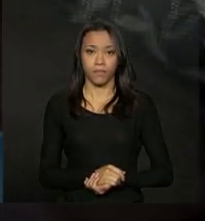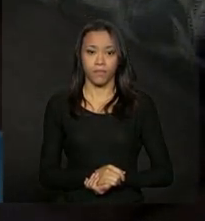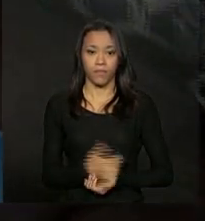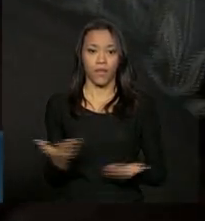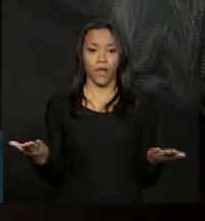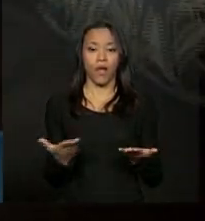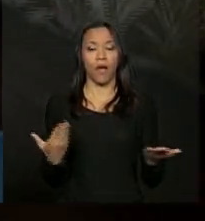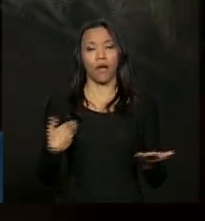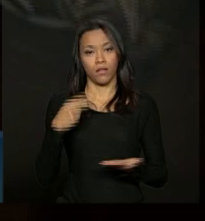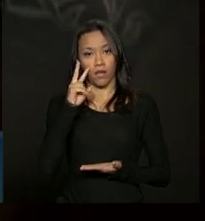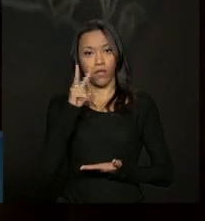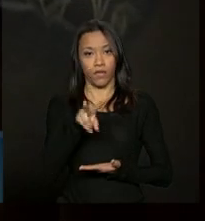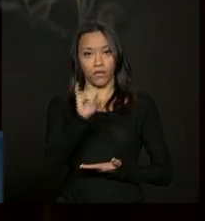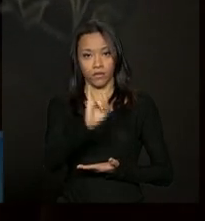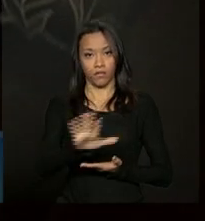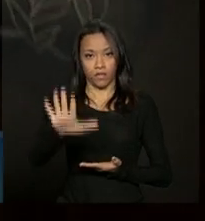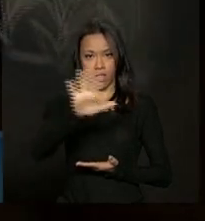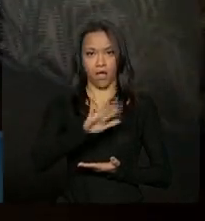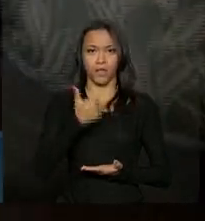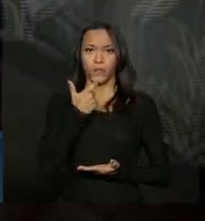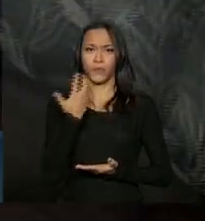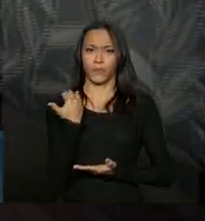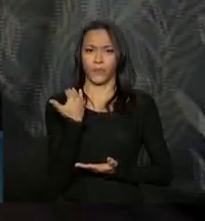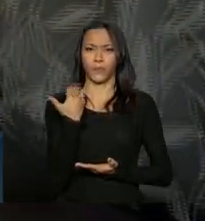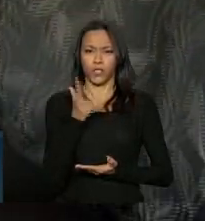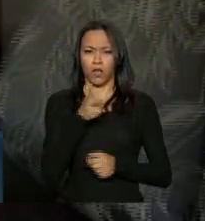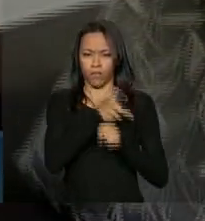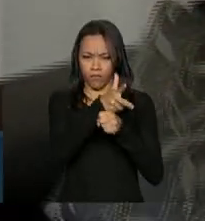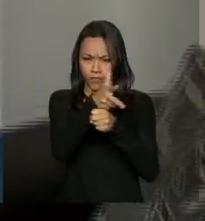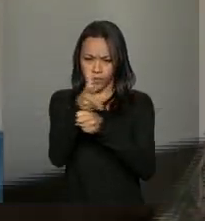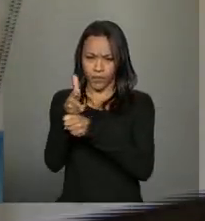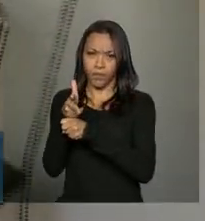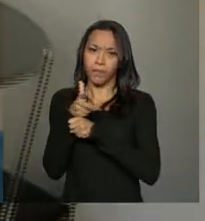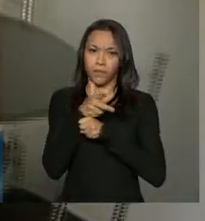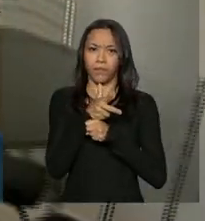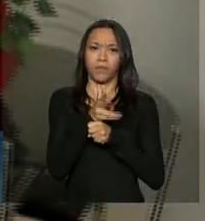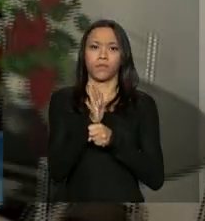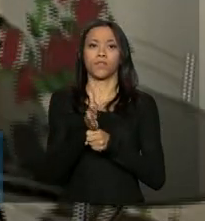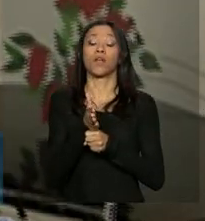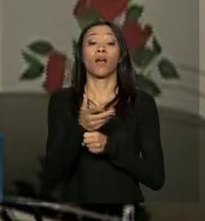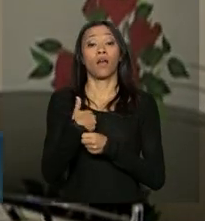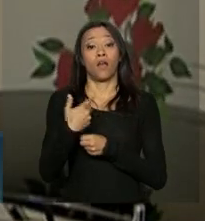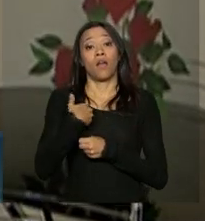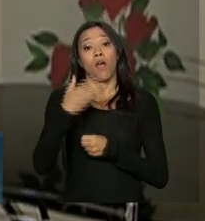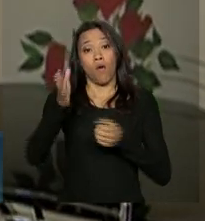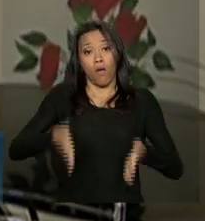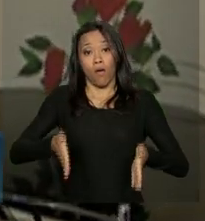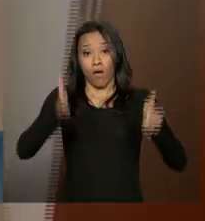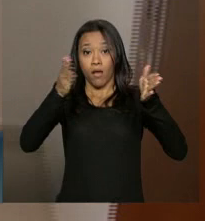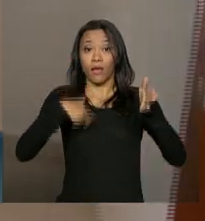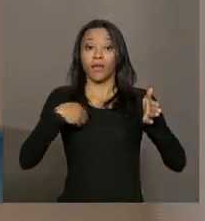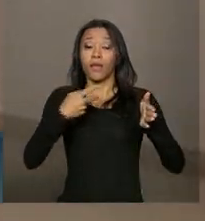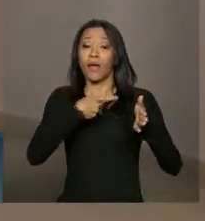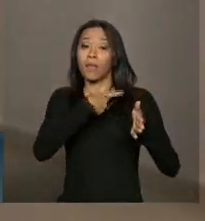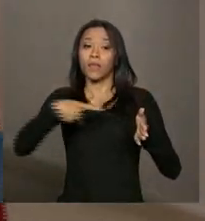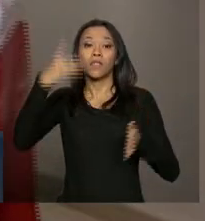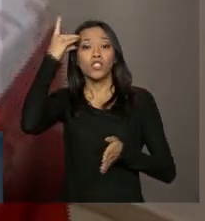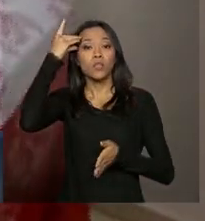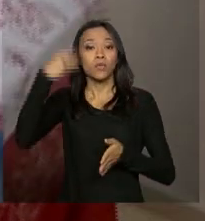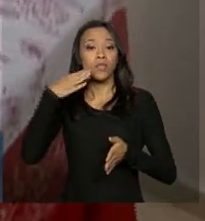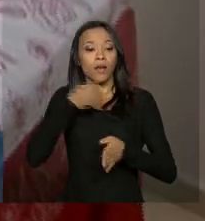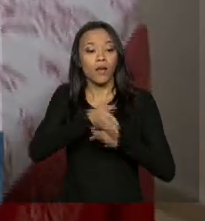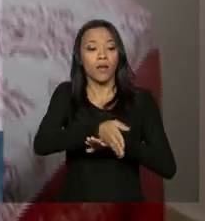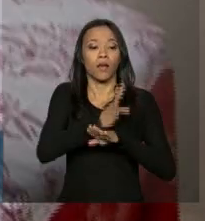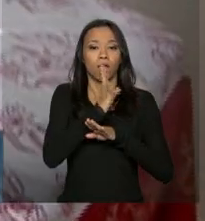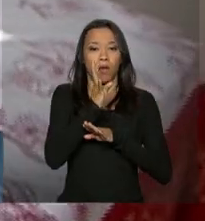você vê nas imagens que foram feitas agora a pouco o apartamento que está sendo visitado pela presidenta Dilma Rousseff que tem